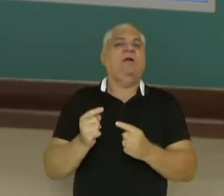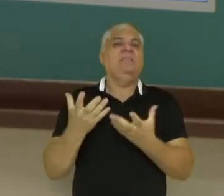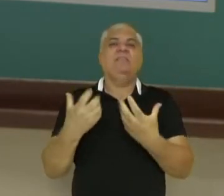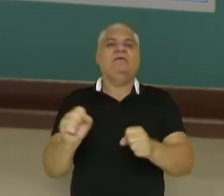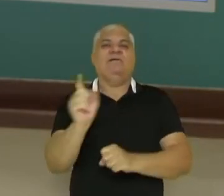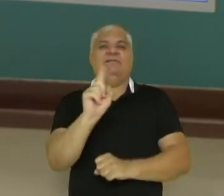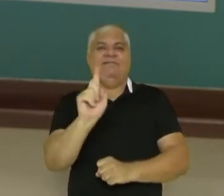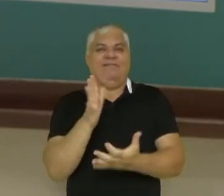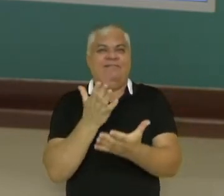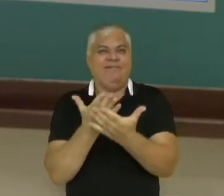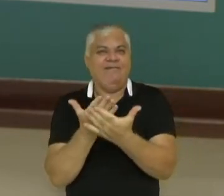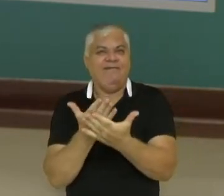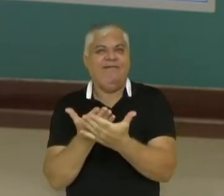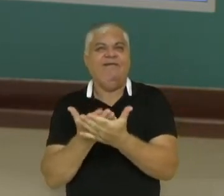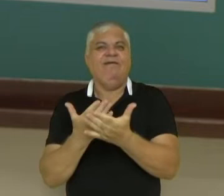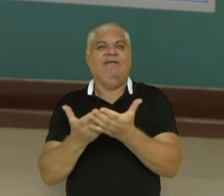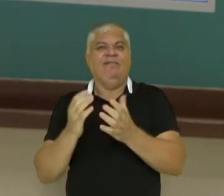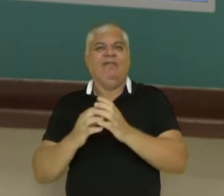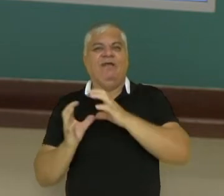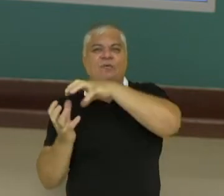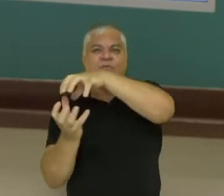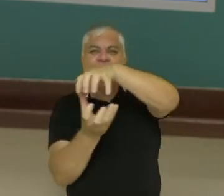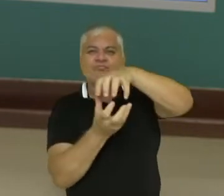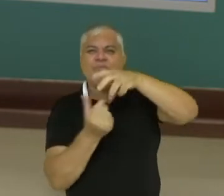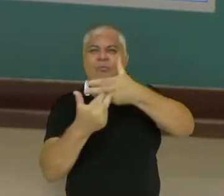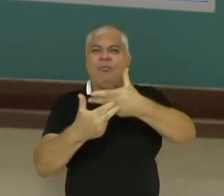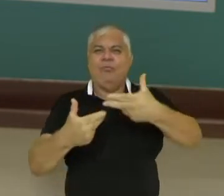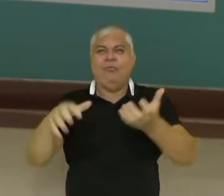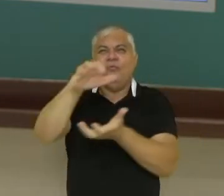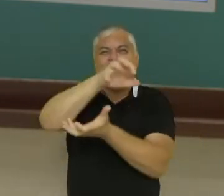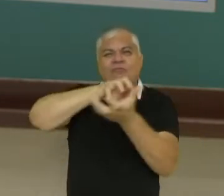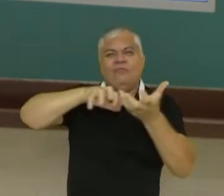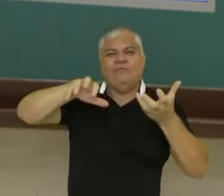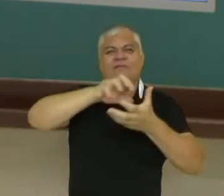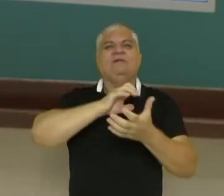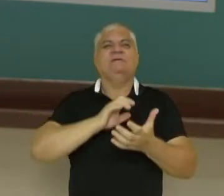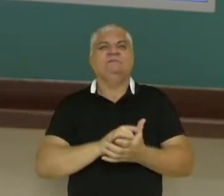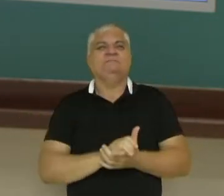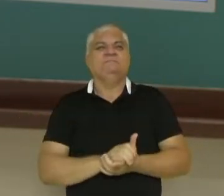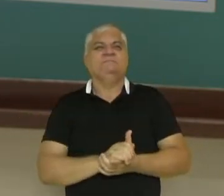nessa questão dos saberes, né, que era conhecido. Bem,